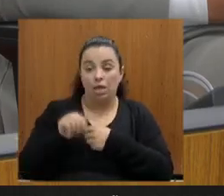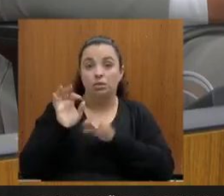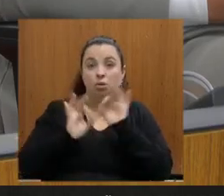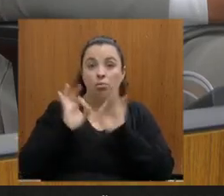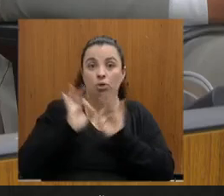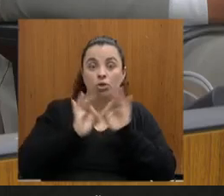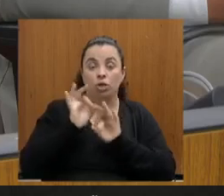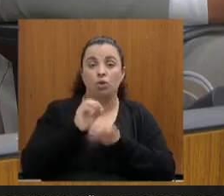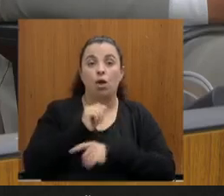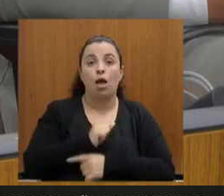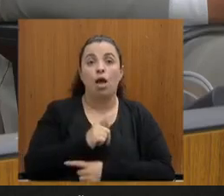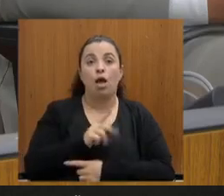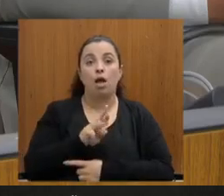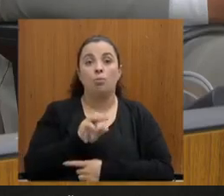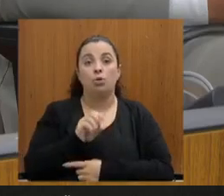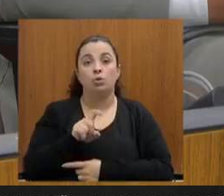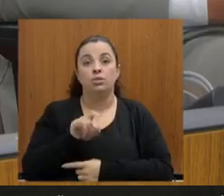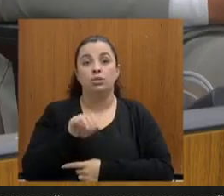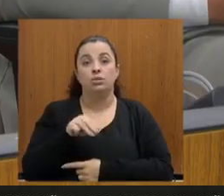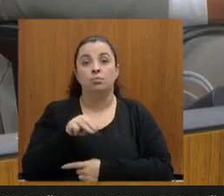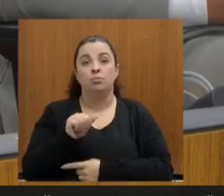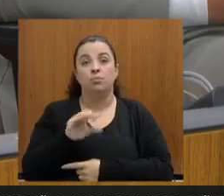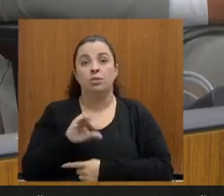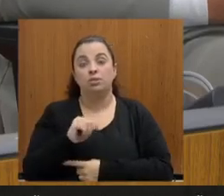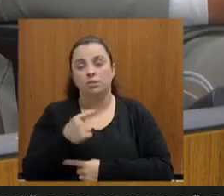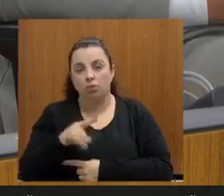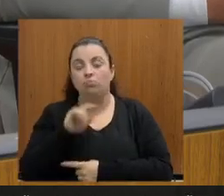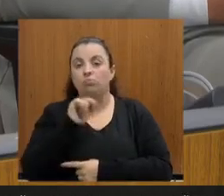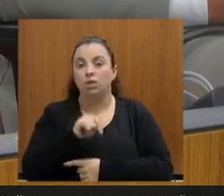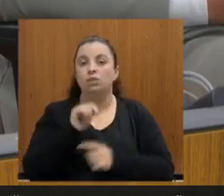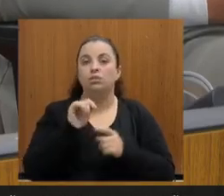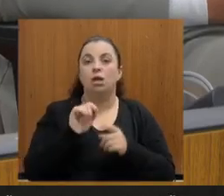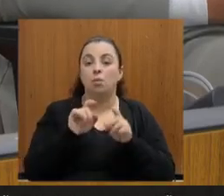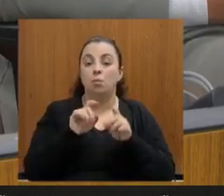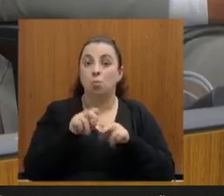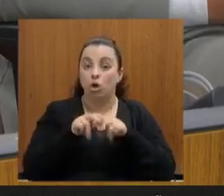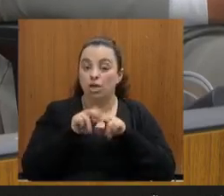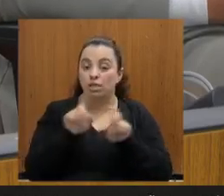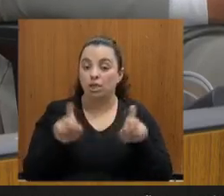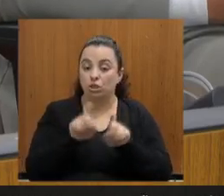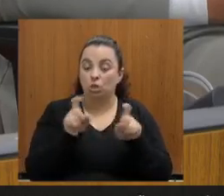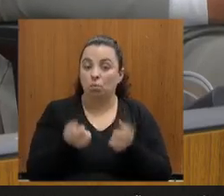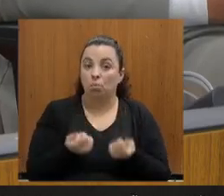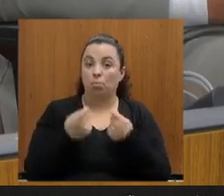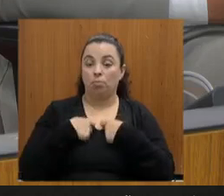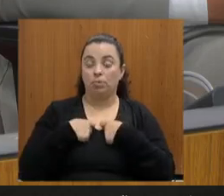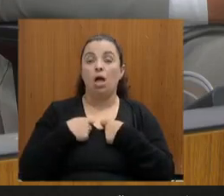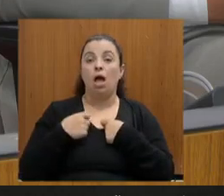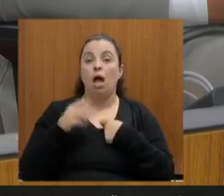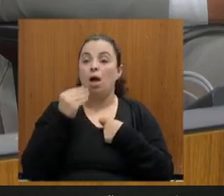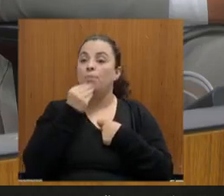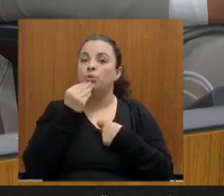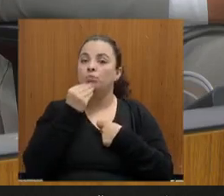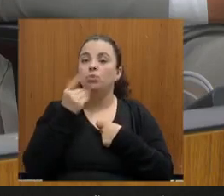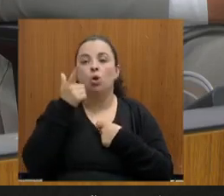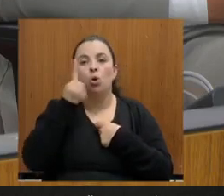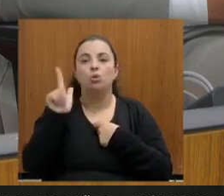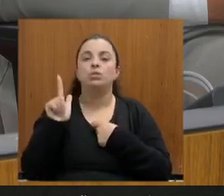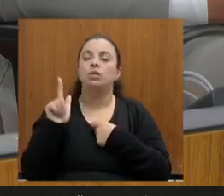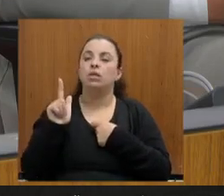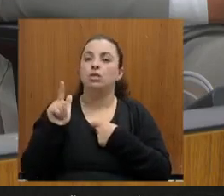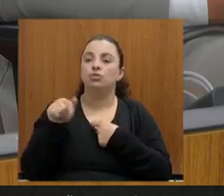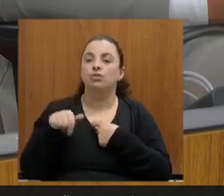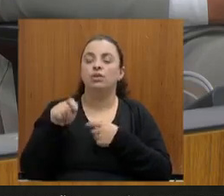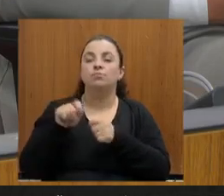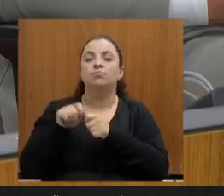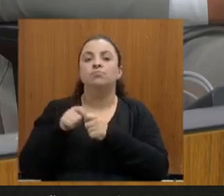com a digitalização a gente pode redirecionar aí repito com digitalização dentre outros é que a IBM nos está trazendo